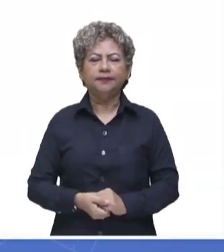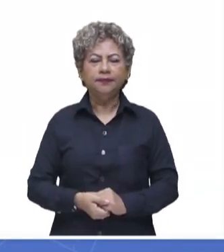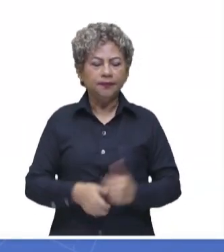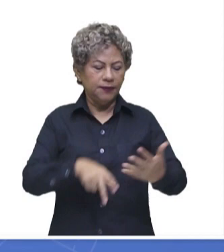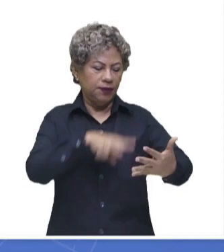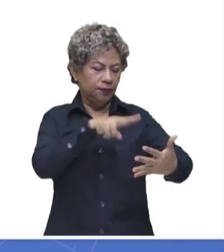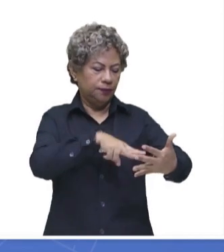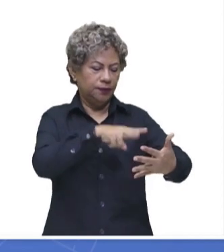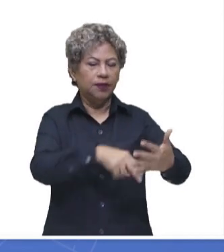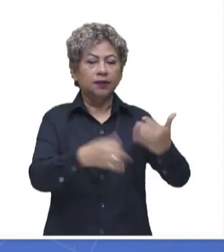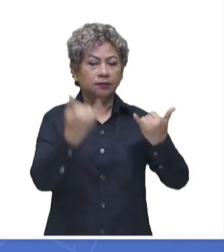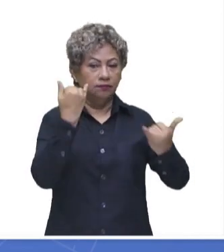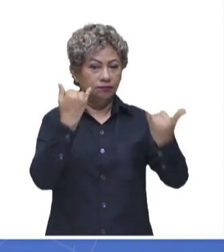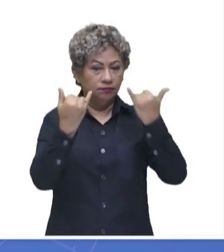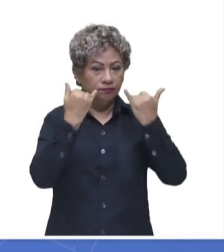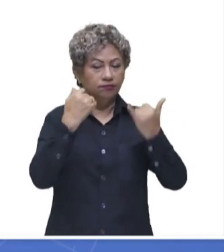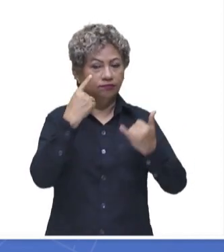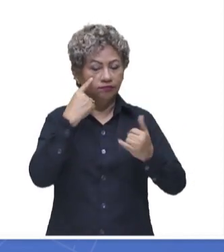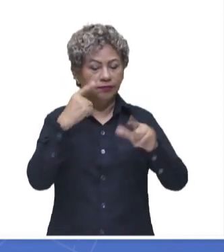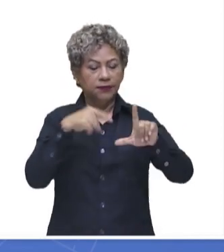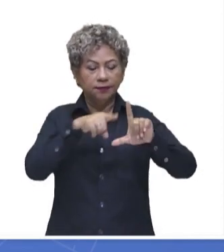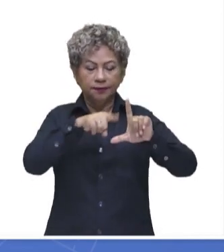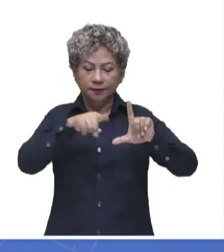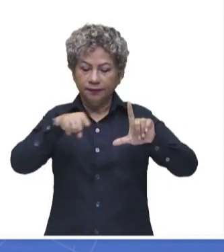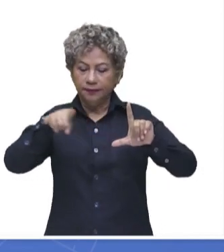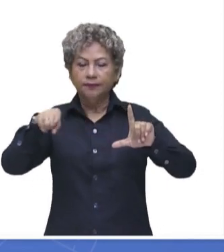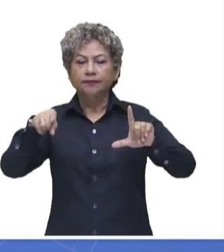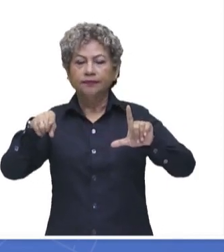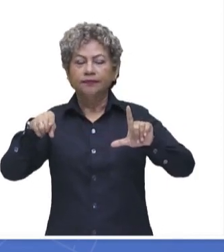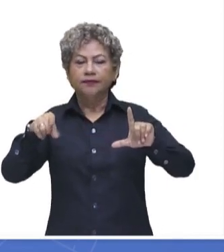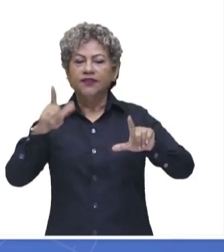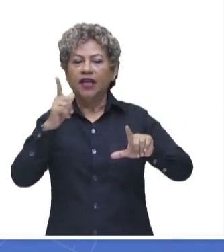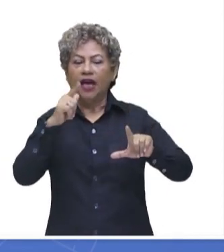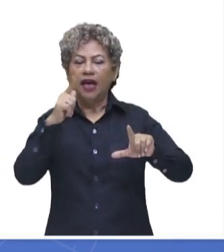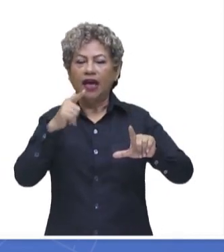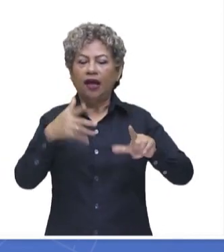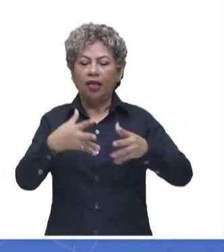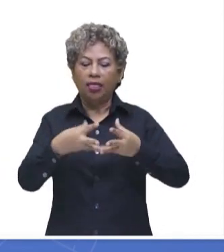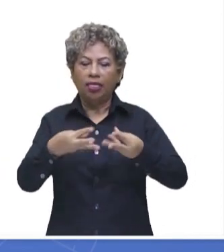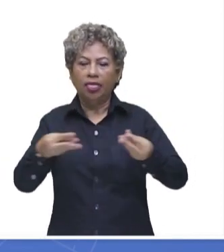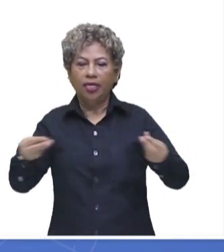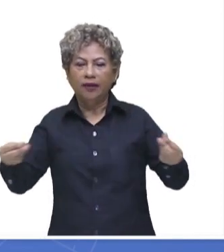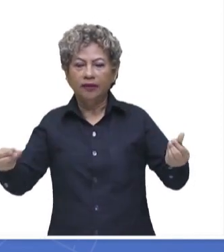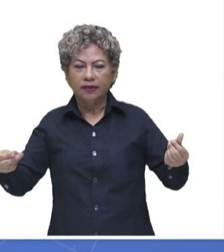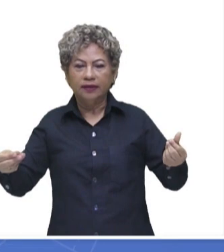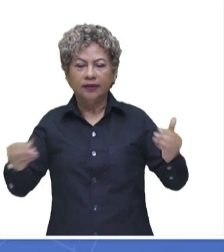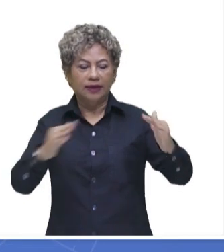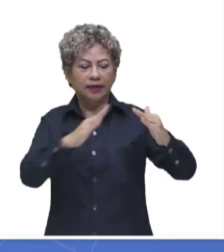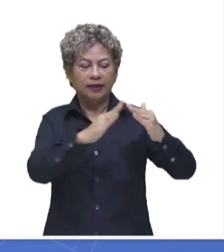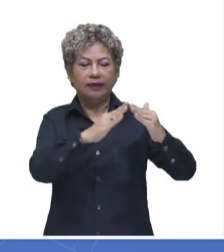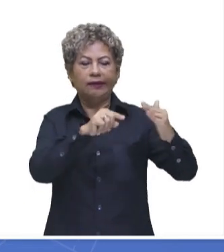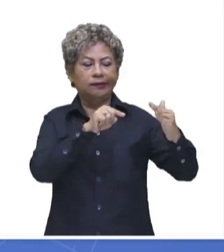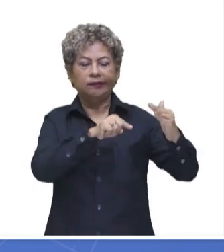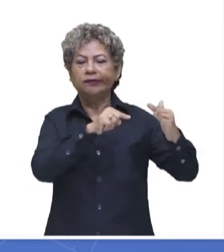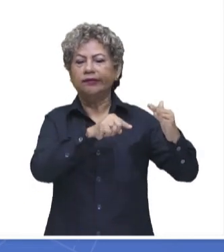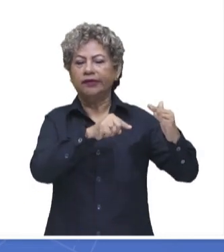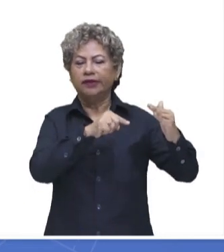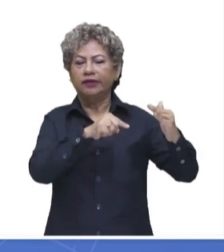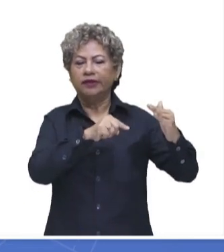aí, o gráfico mostra a média de litros de água gastos na casa do José no primeiro